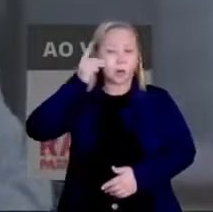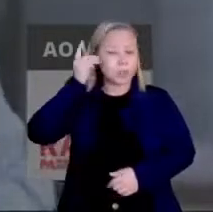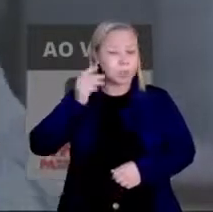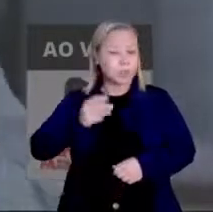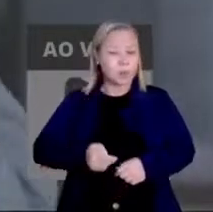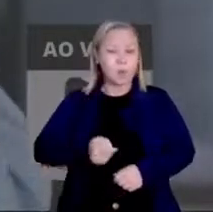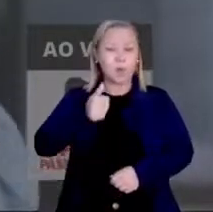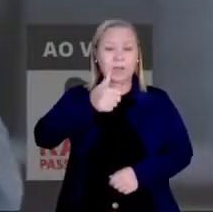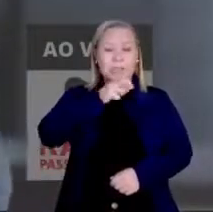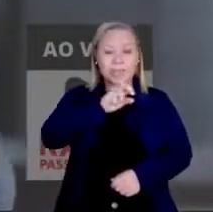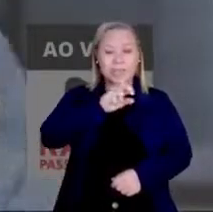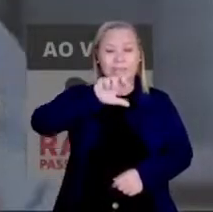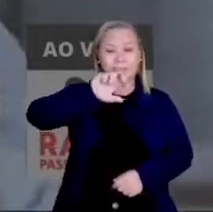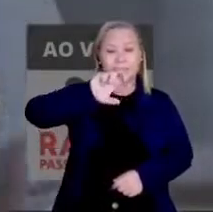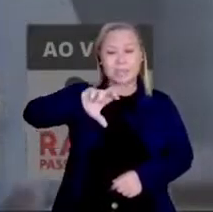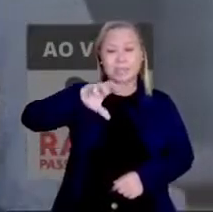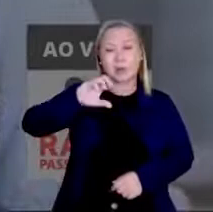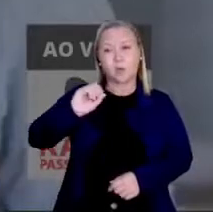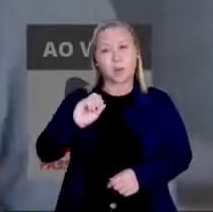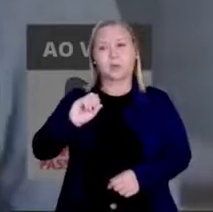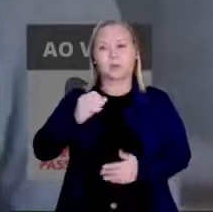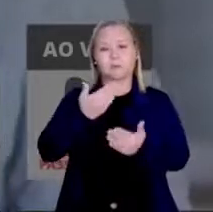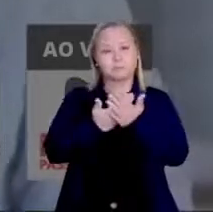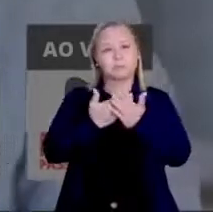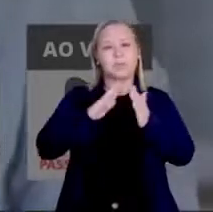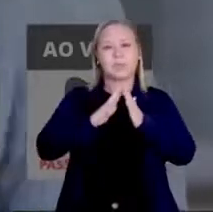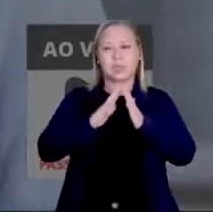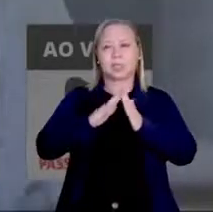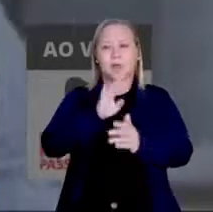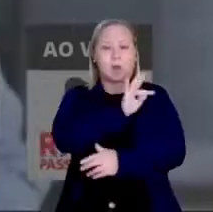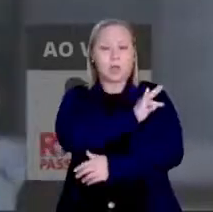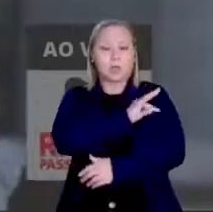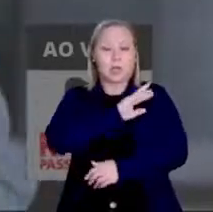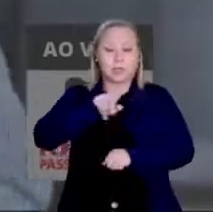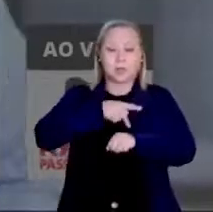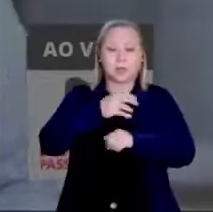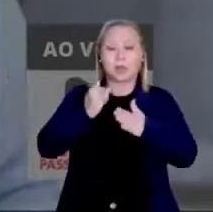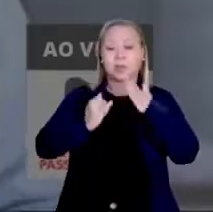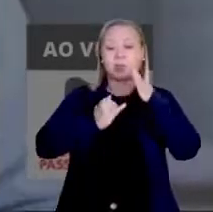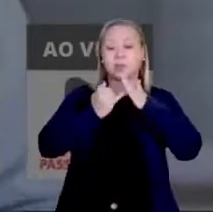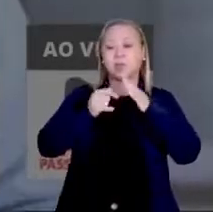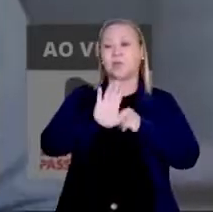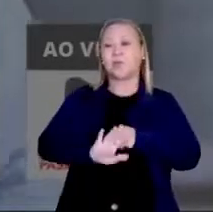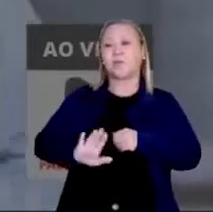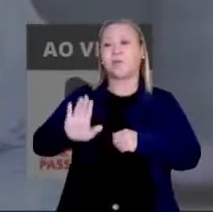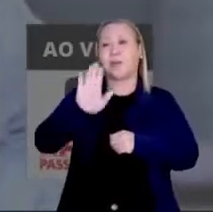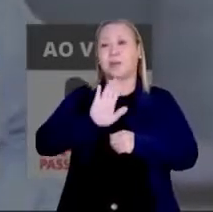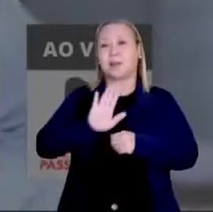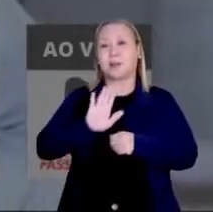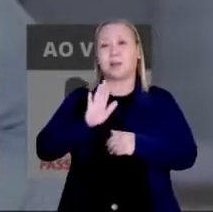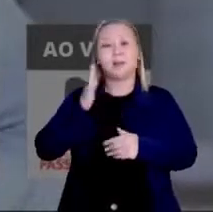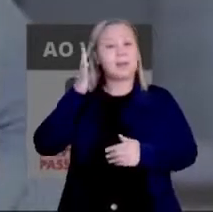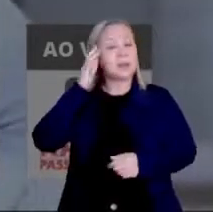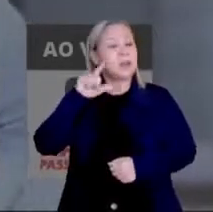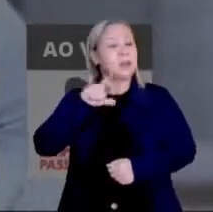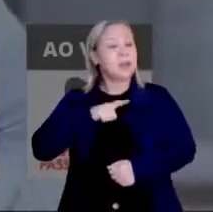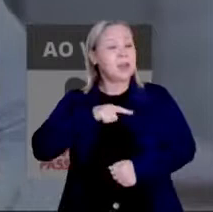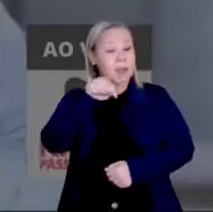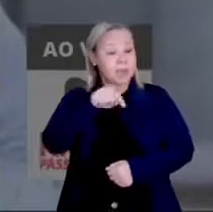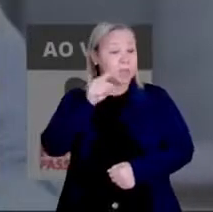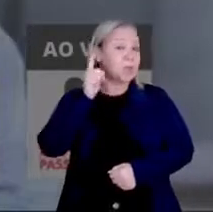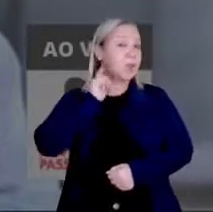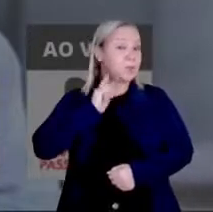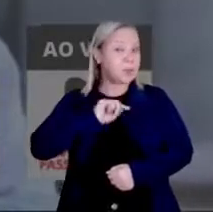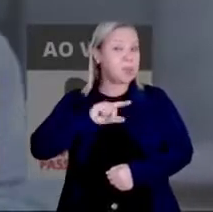cidade, dá uma importância extraordinária. Então, é isso que me dá muito orgulho, Juarez. E você sabe